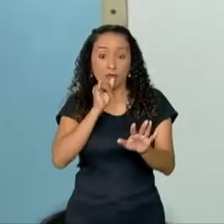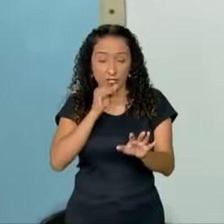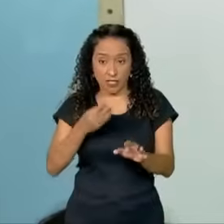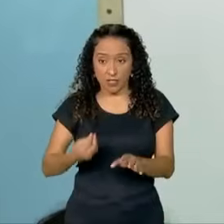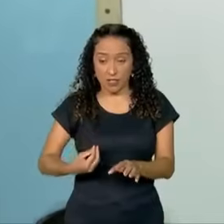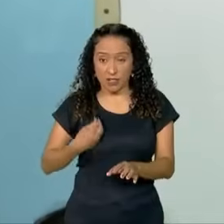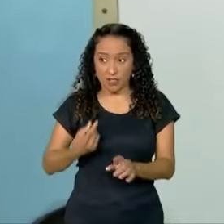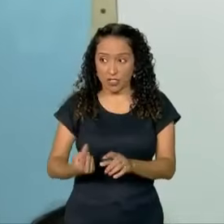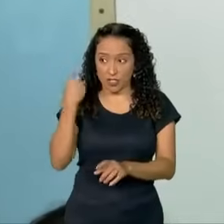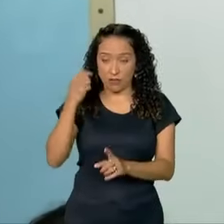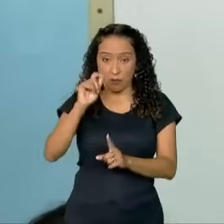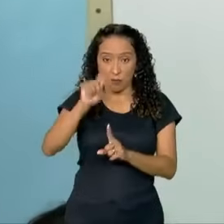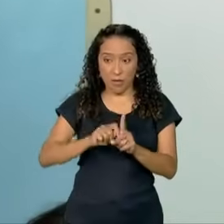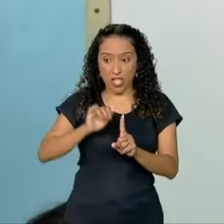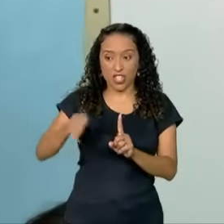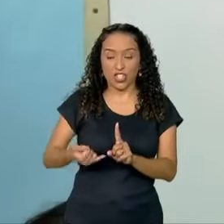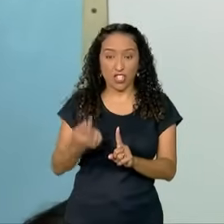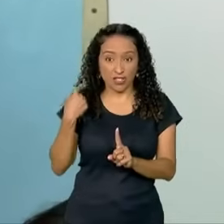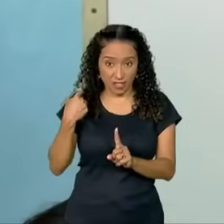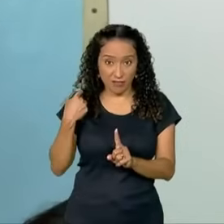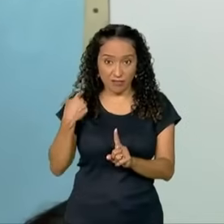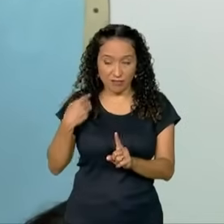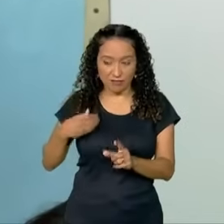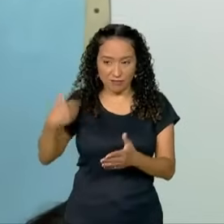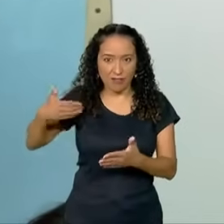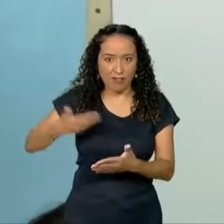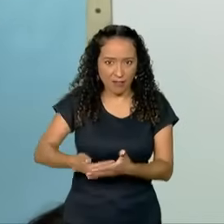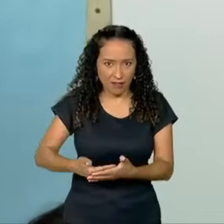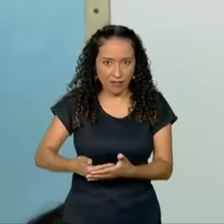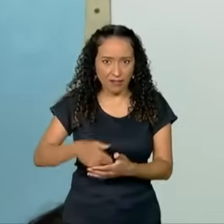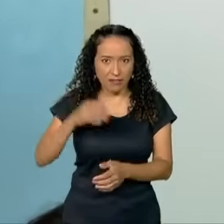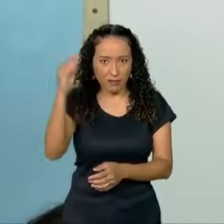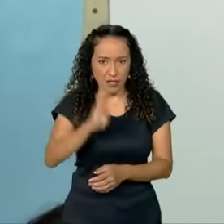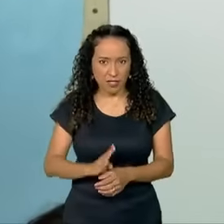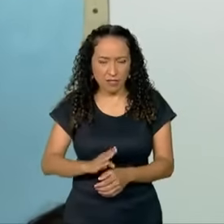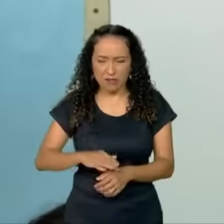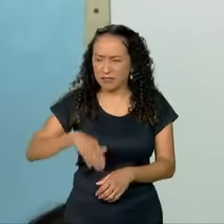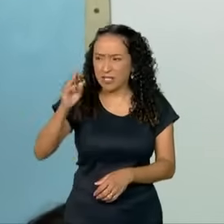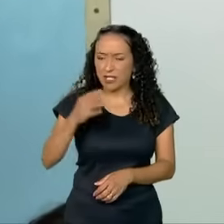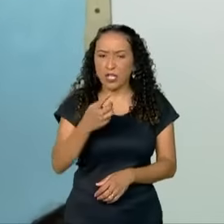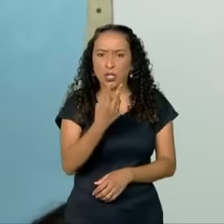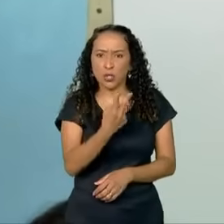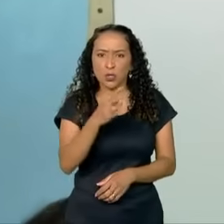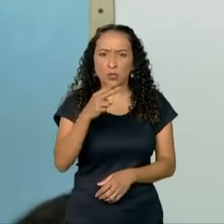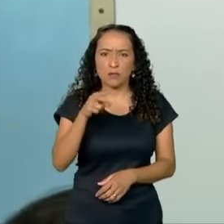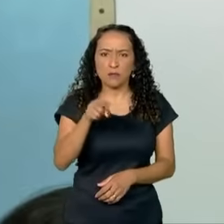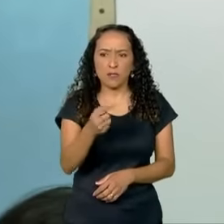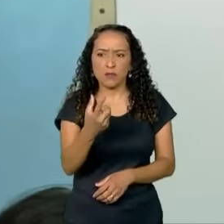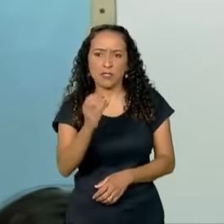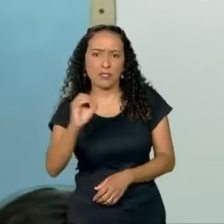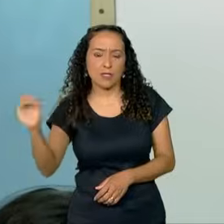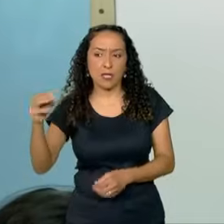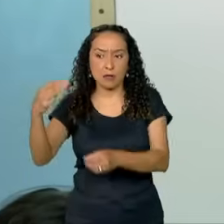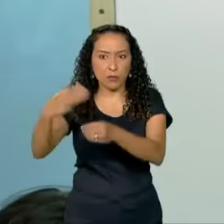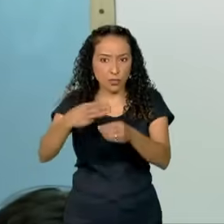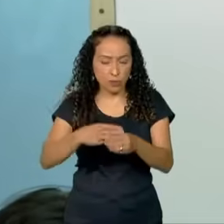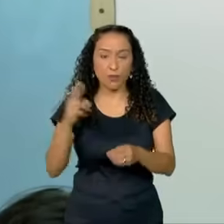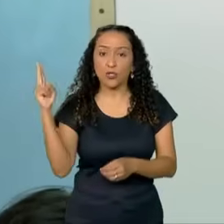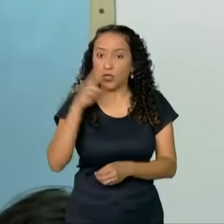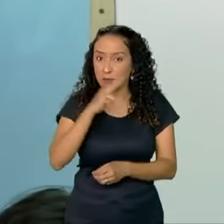cá, no país, que chegamos a mais de 2.100 municípios em situação de emergência